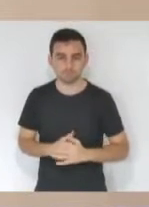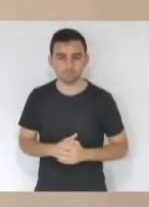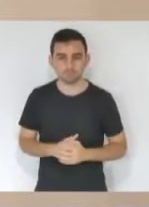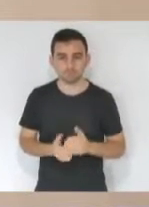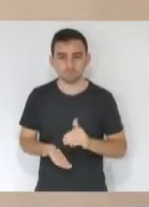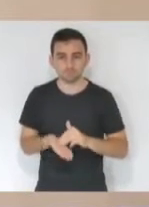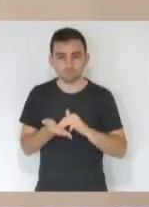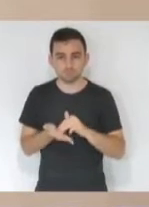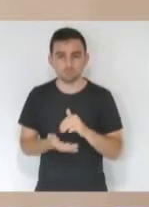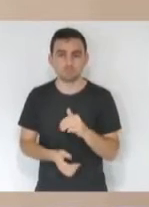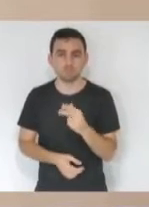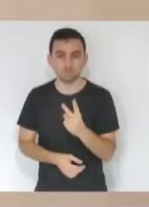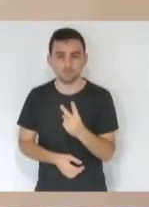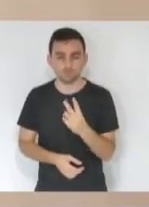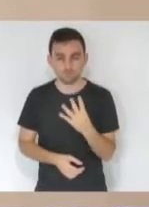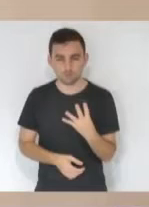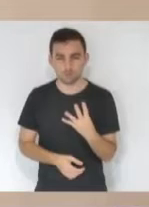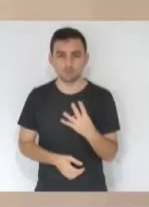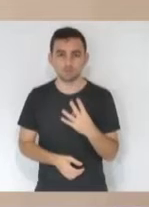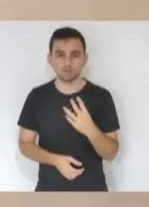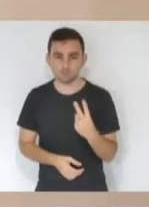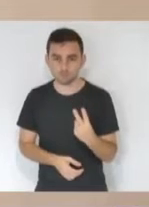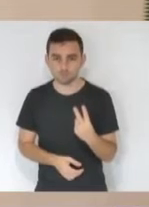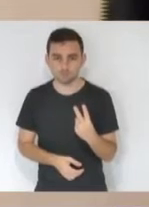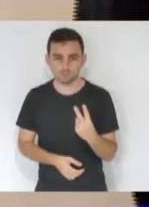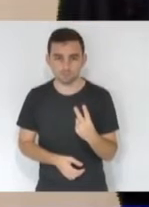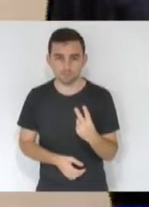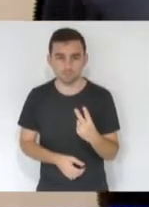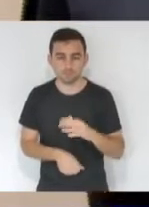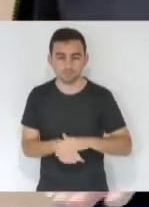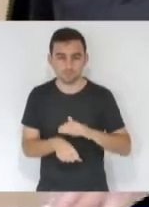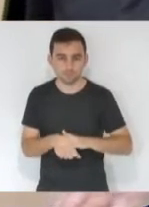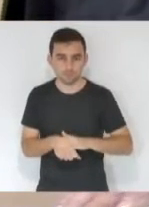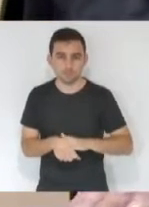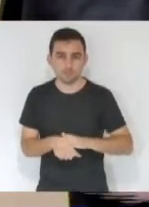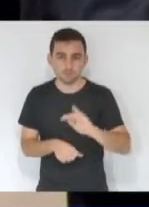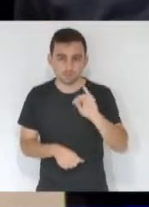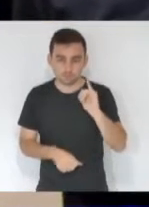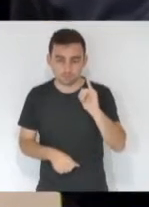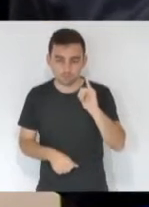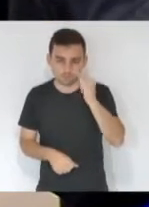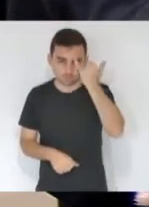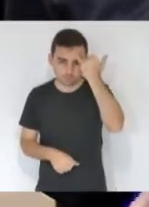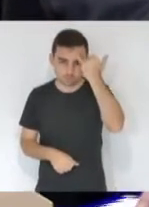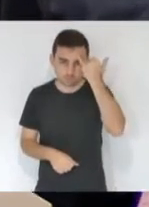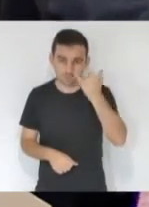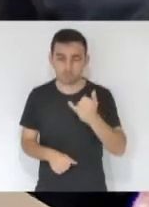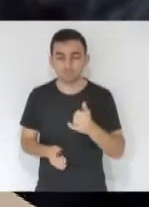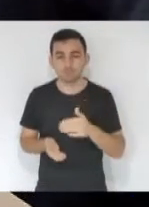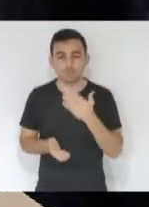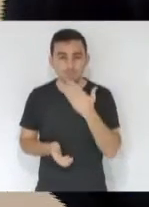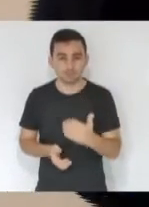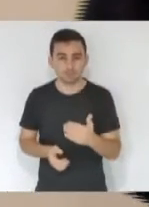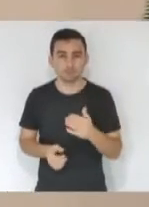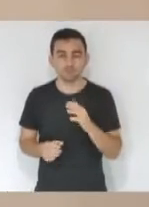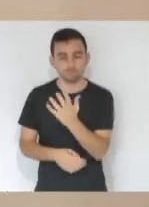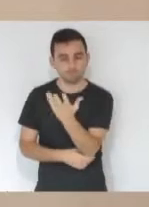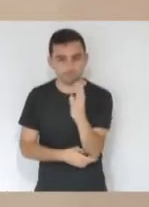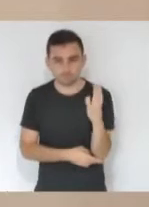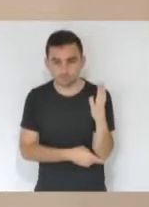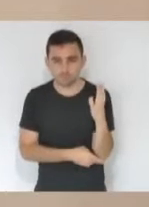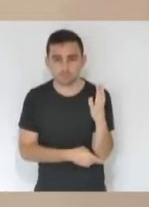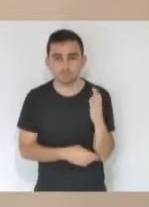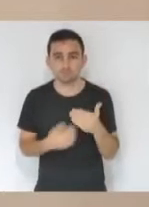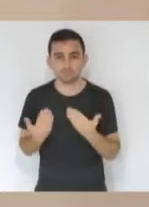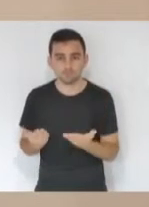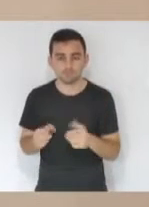de número 242 deputado jair miotto apelando ao menos meio ambiente a presidente do instituto brasileiro do meio ambiente e dos recursos